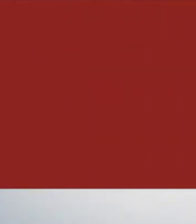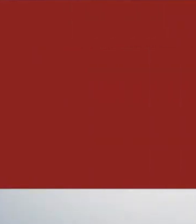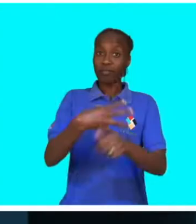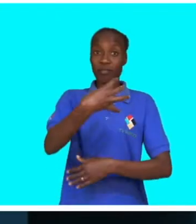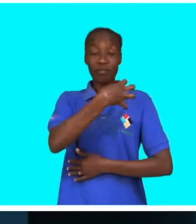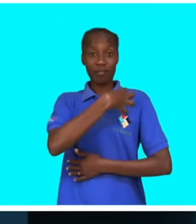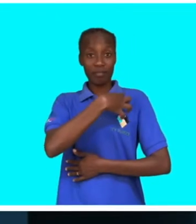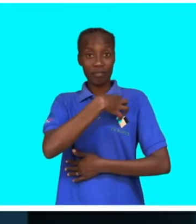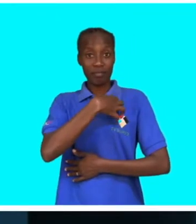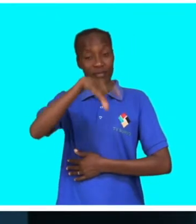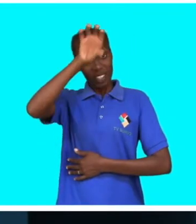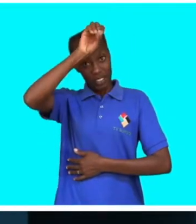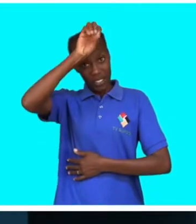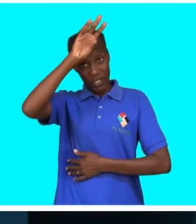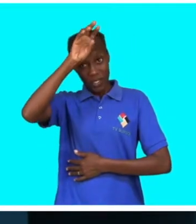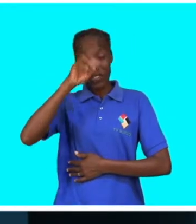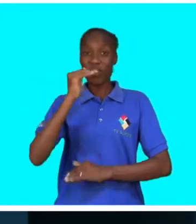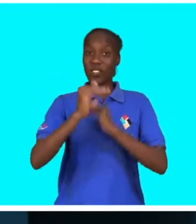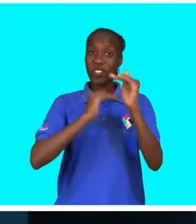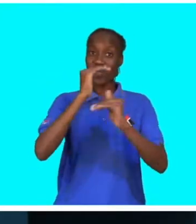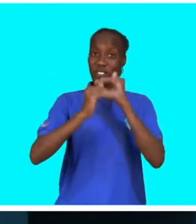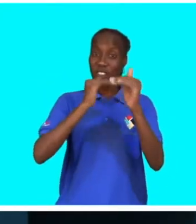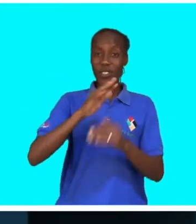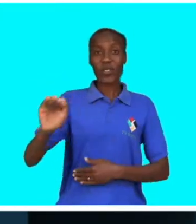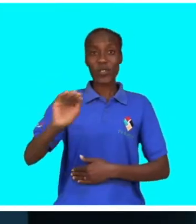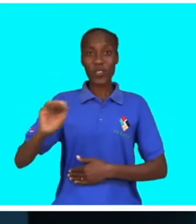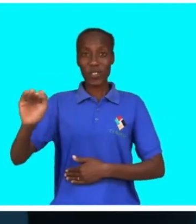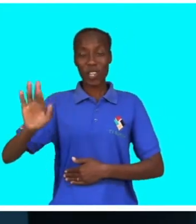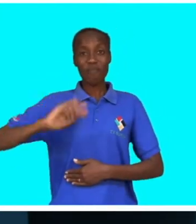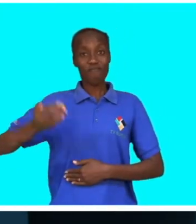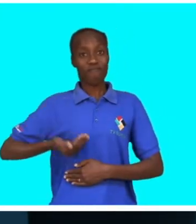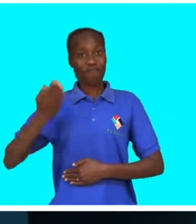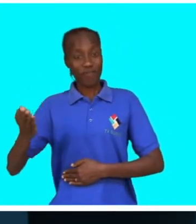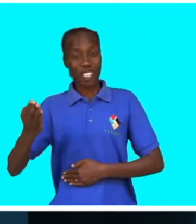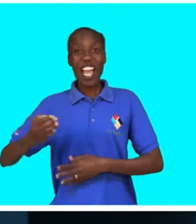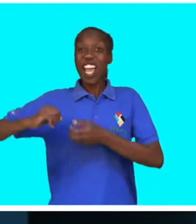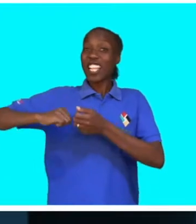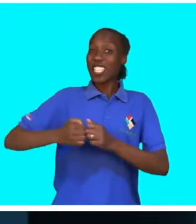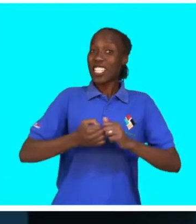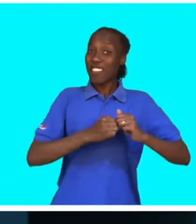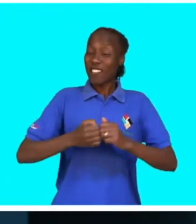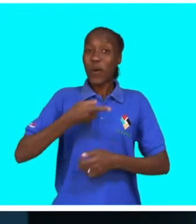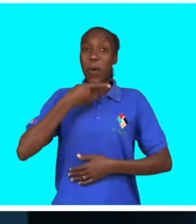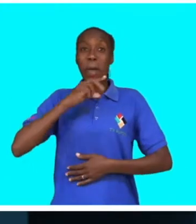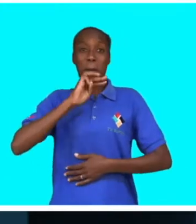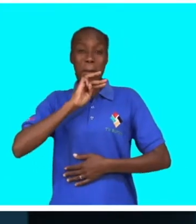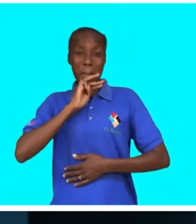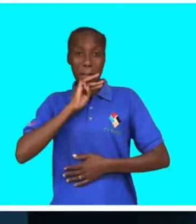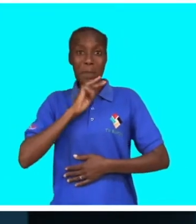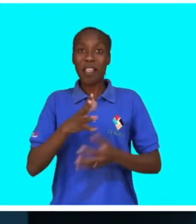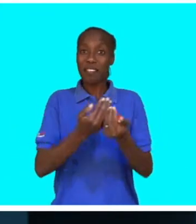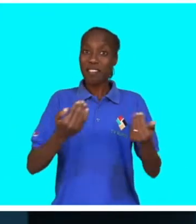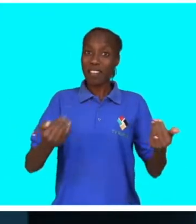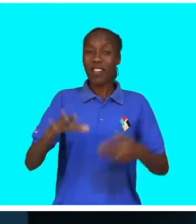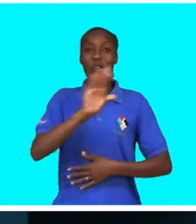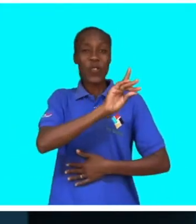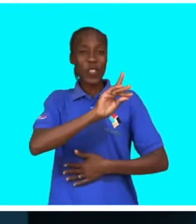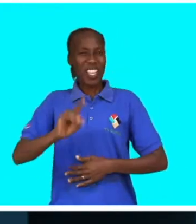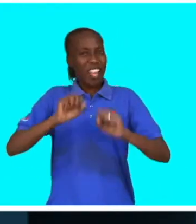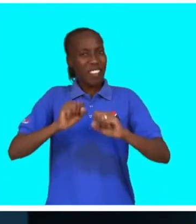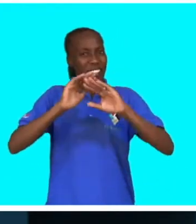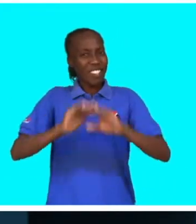A vice-ministra sul-africana do desenvolvimento social, Henrietta Zoulo, desafiou pais de crianças com